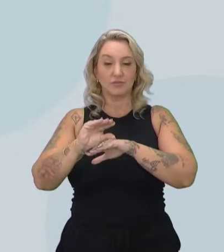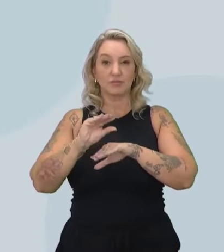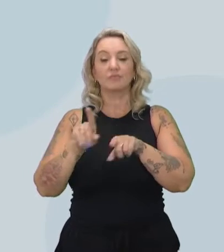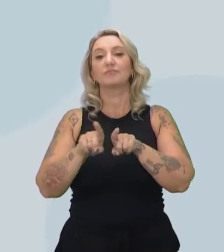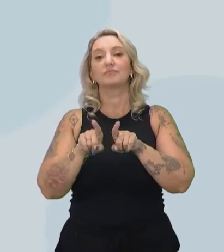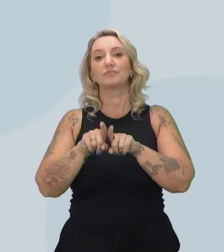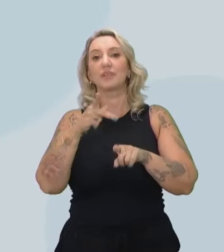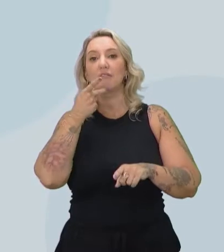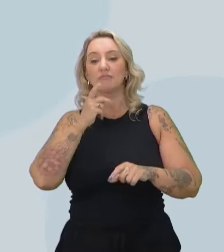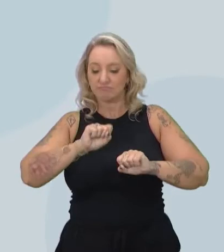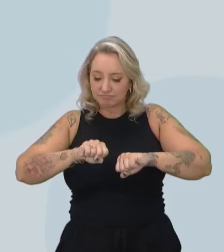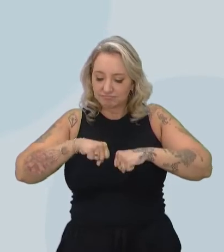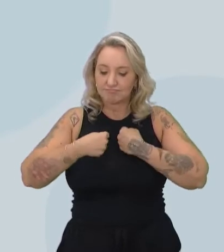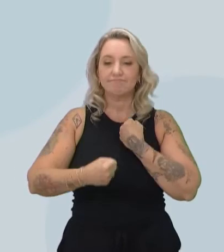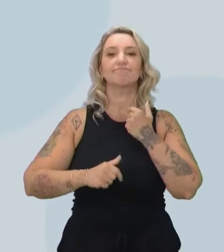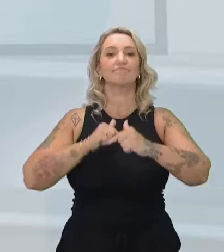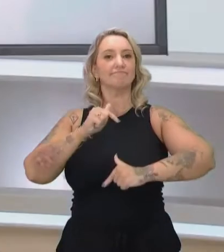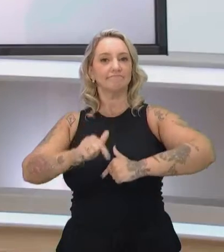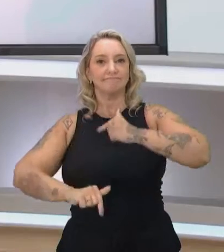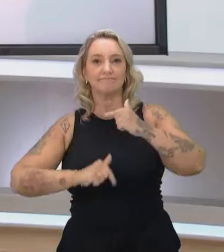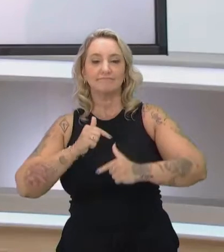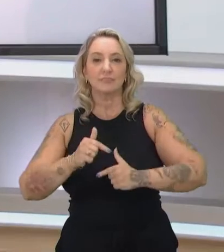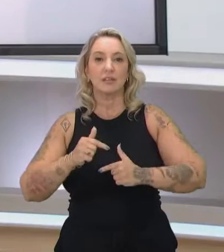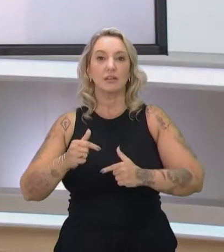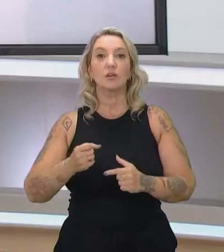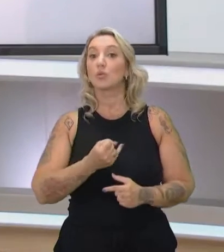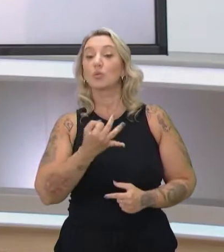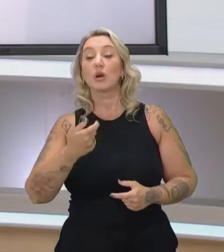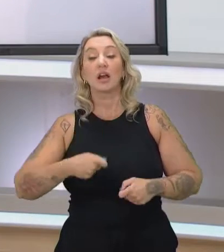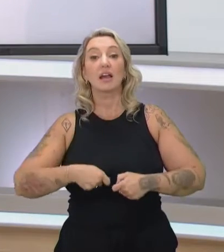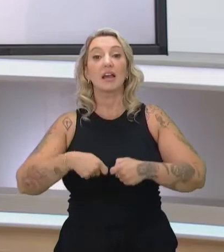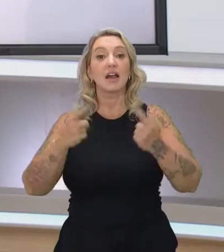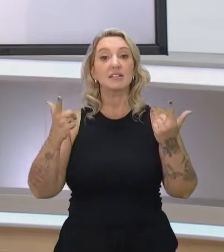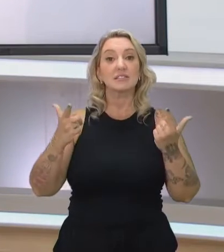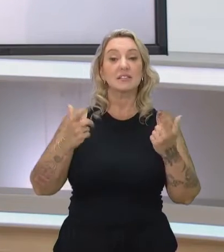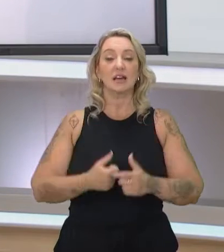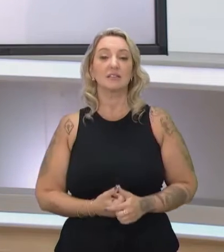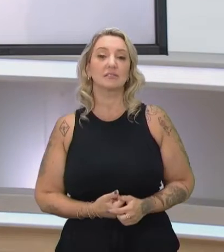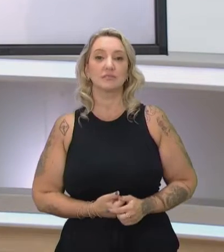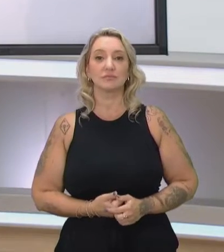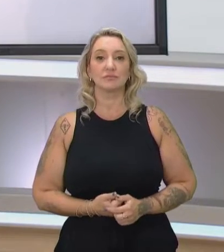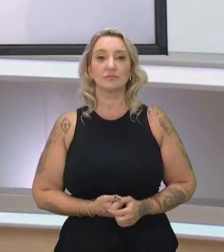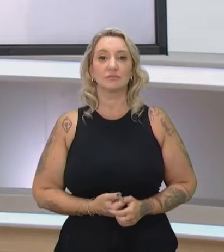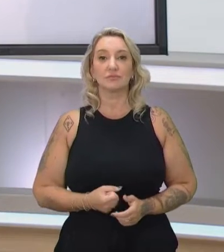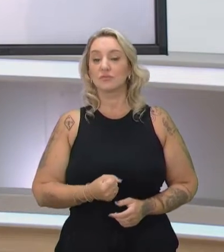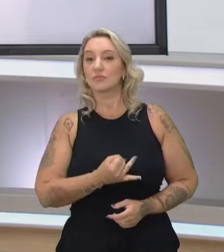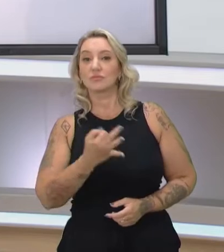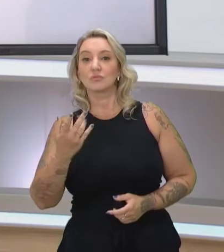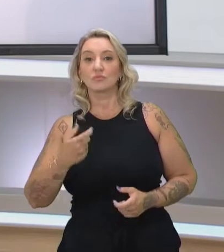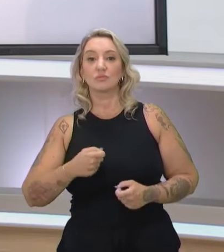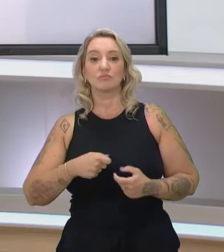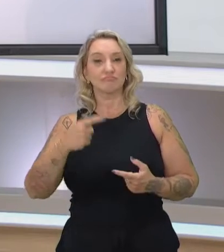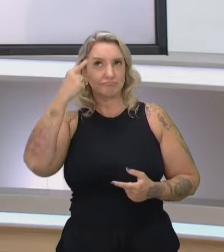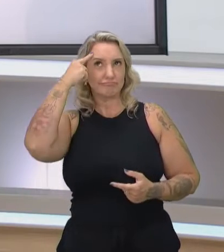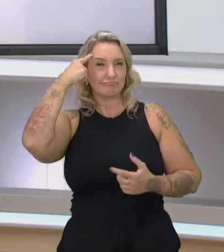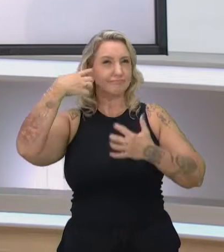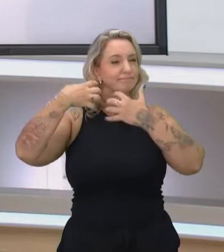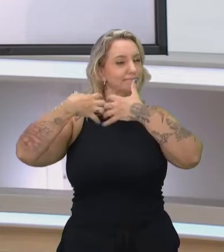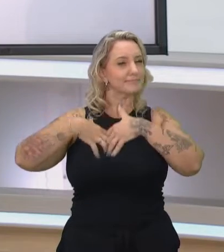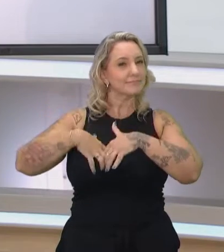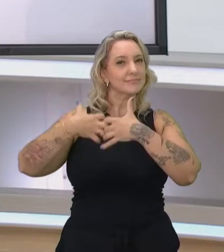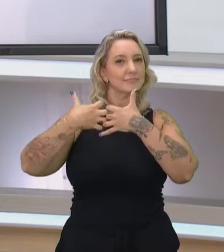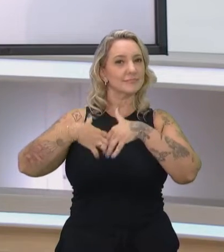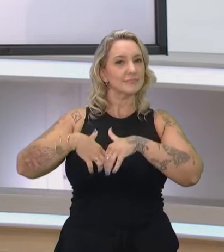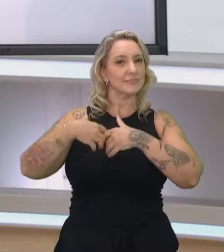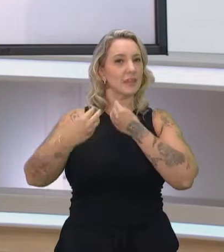falando bastante, né? Quanto que a gente vai gastar, quanto que a gente pode gastar também intelectualmente, né?